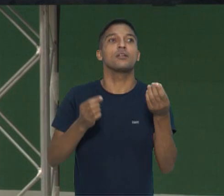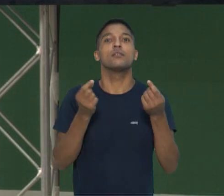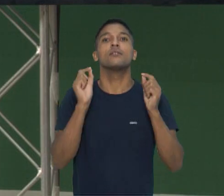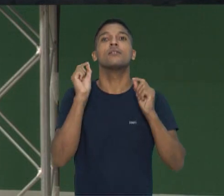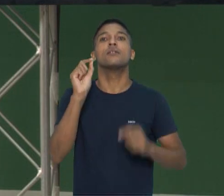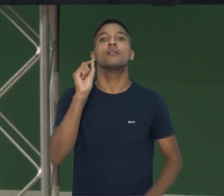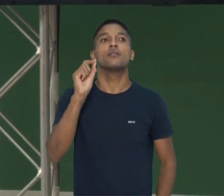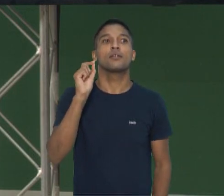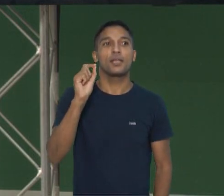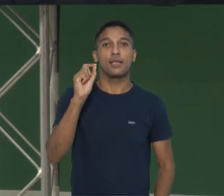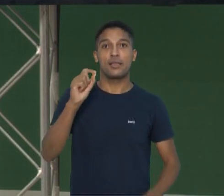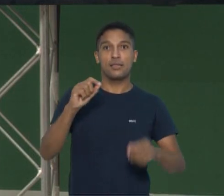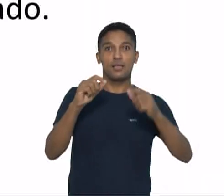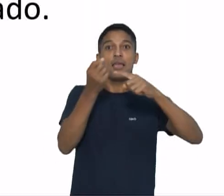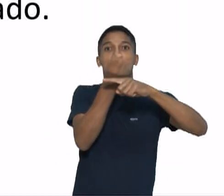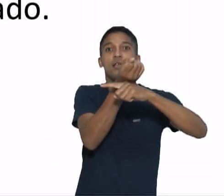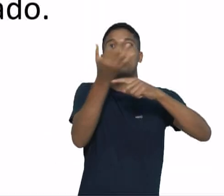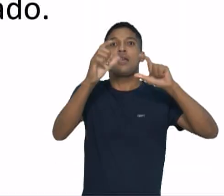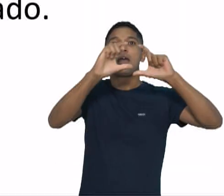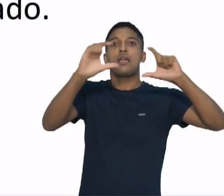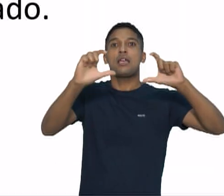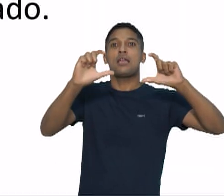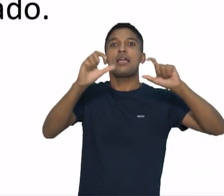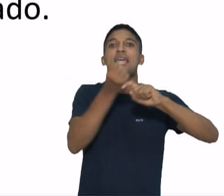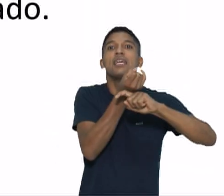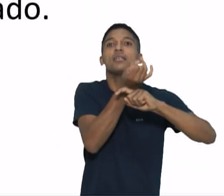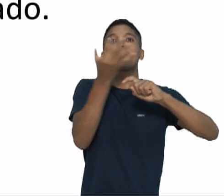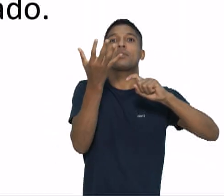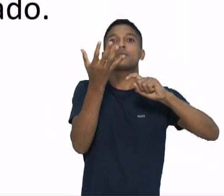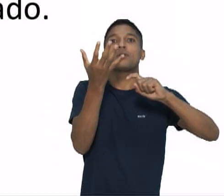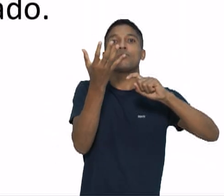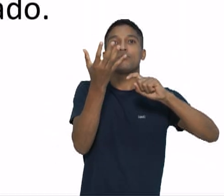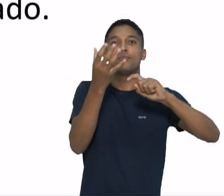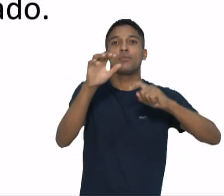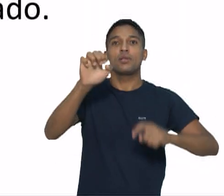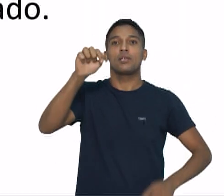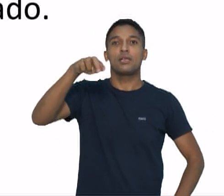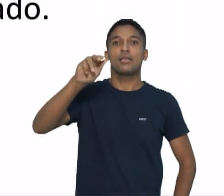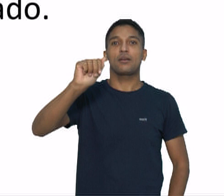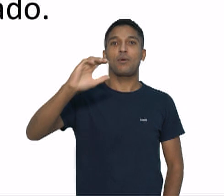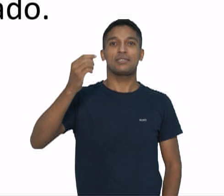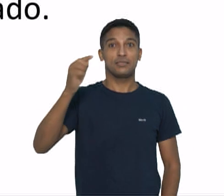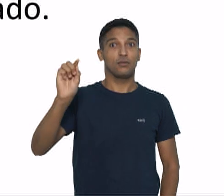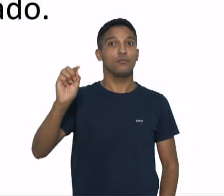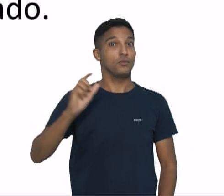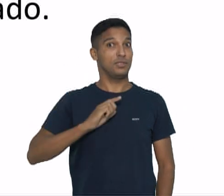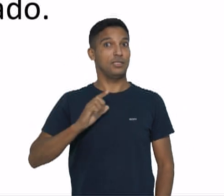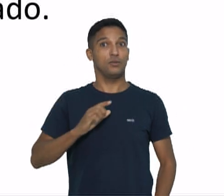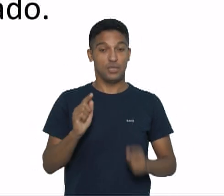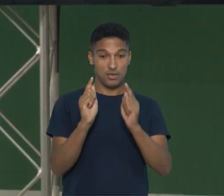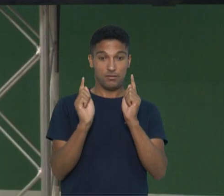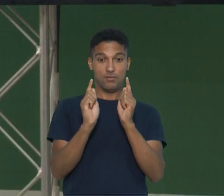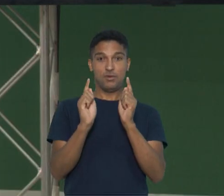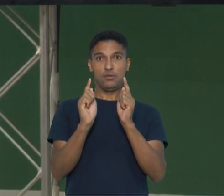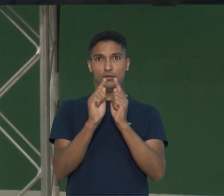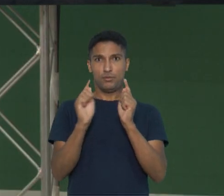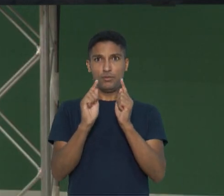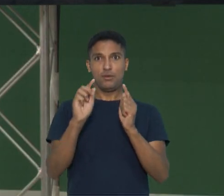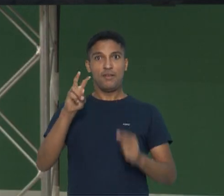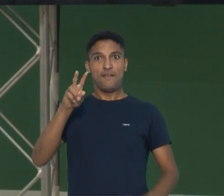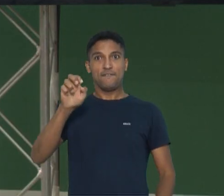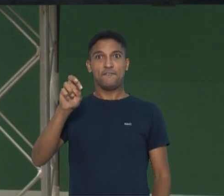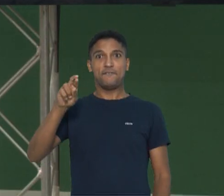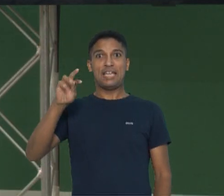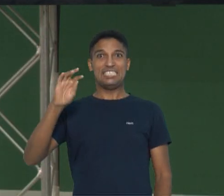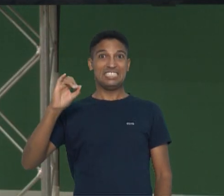a equação da hipérbole cujos vértices são A e B. Então, você tem os vértices, não tem os